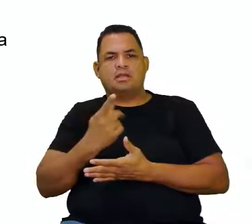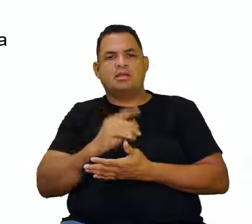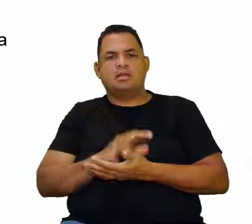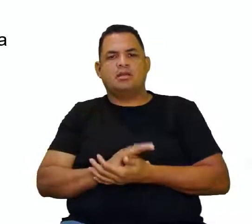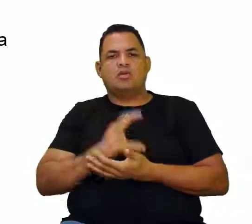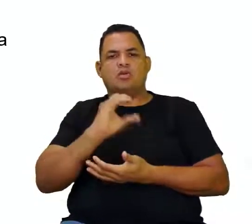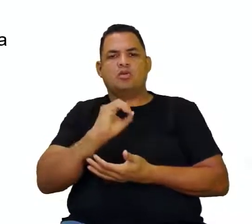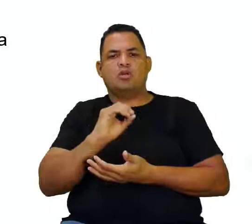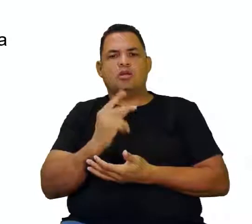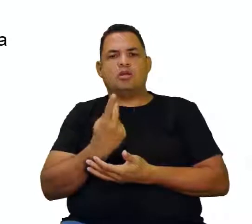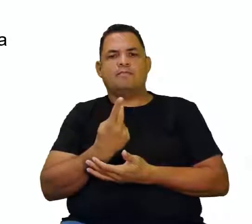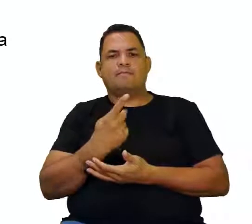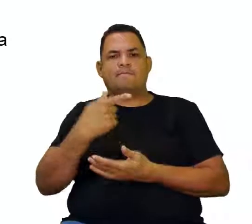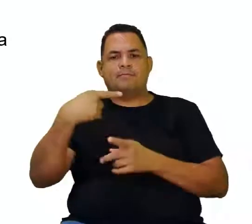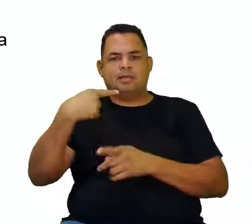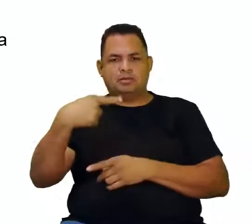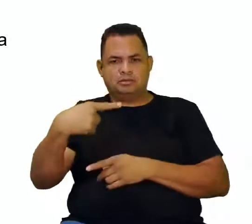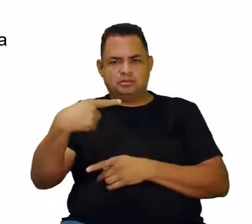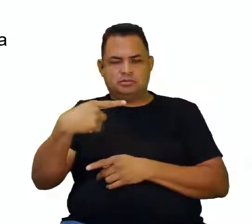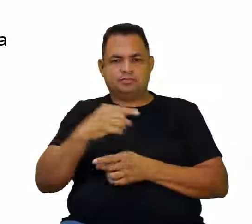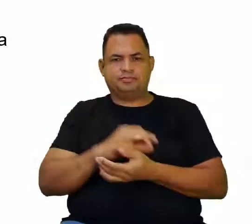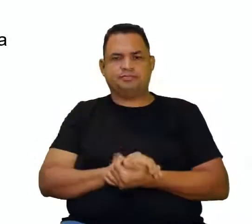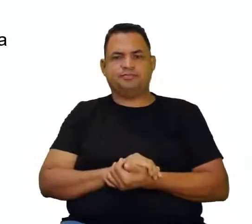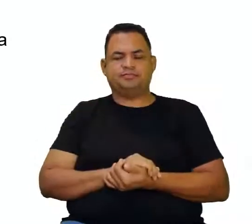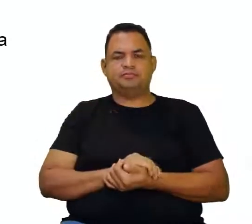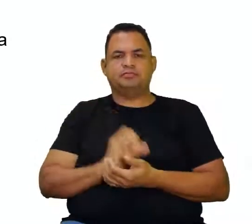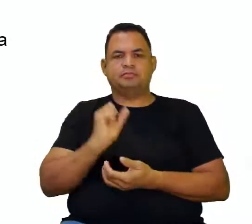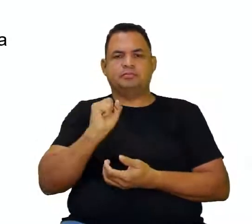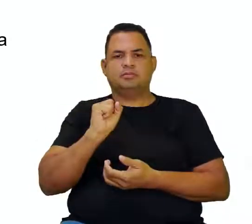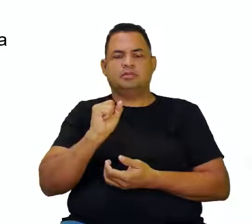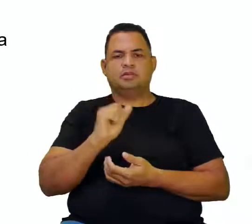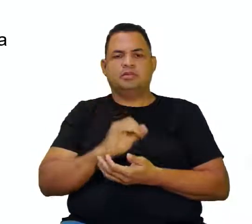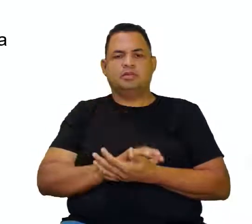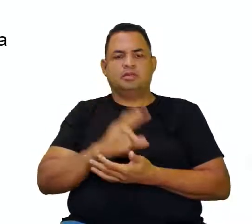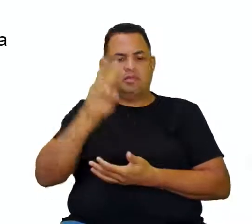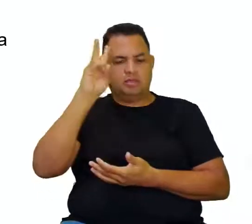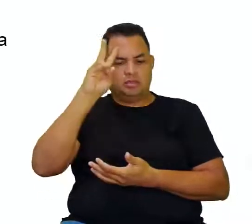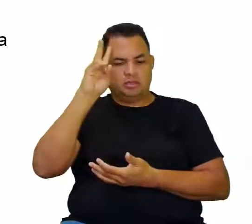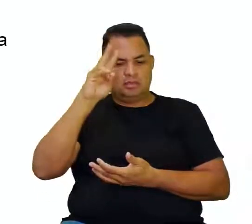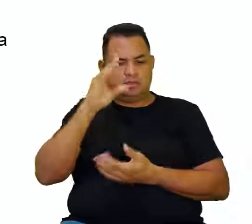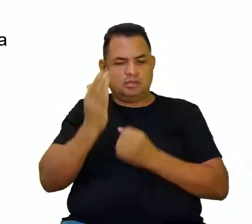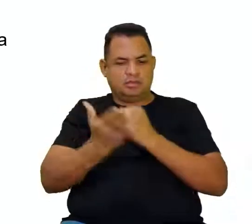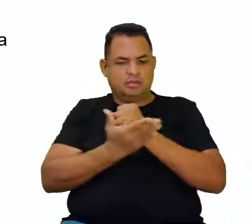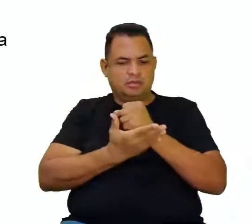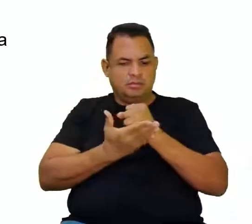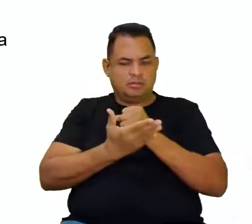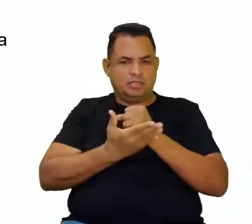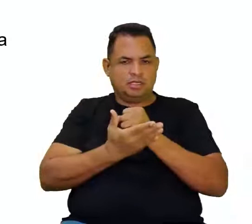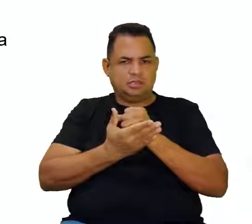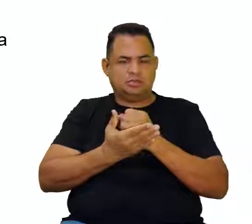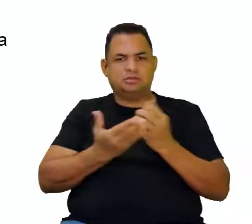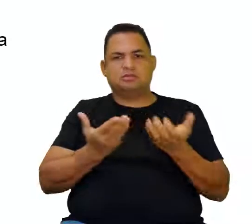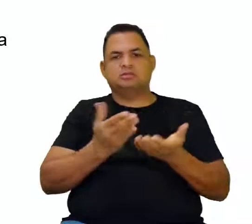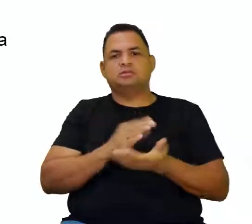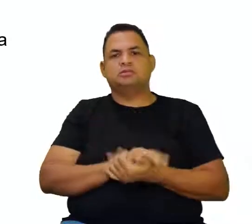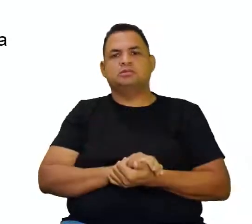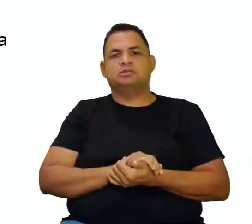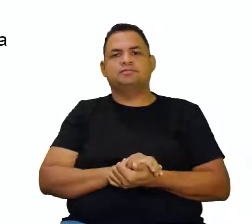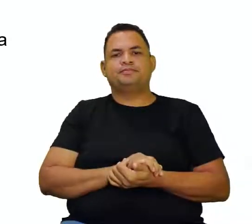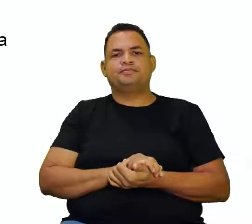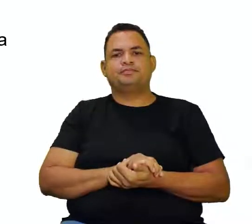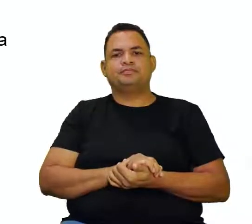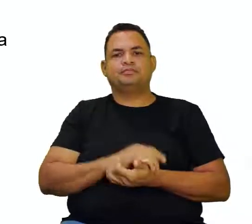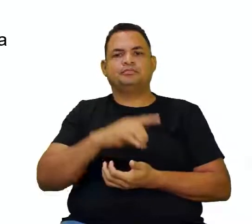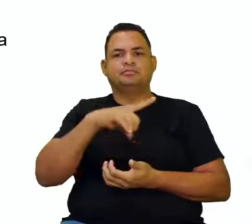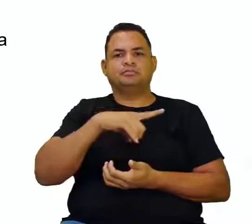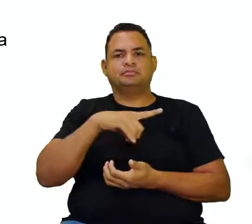produz OH-, que é um ânion, né? Lembram lá das bases de arrênios? Então, aqui